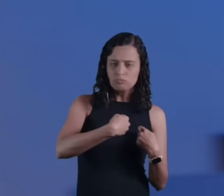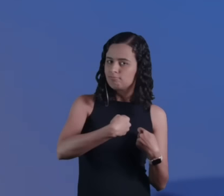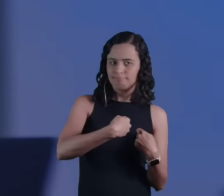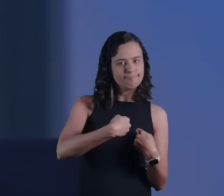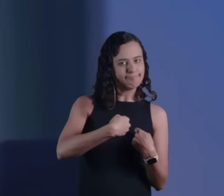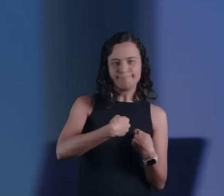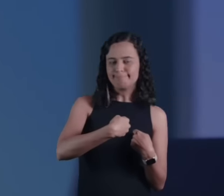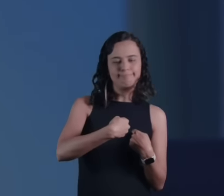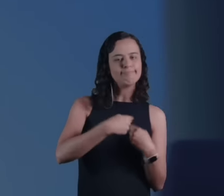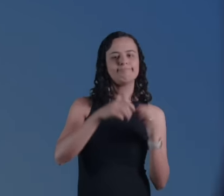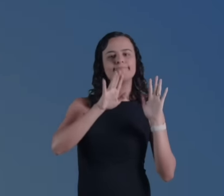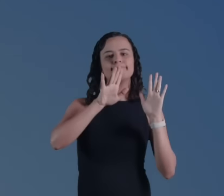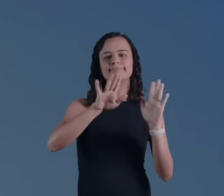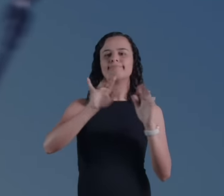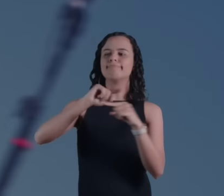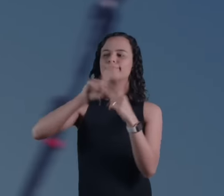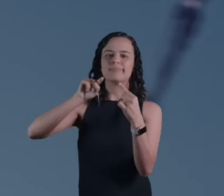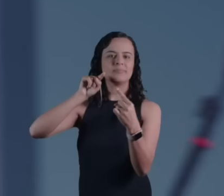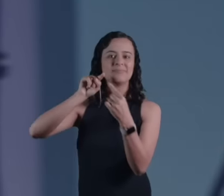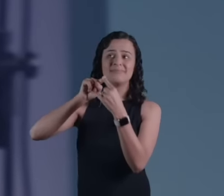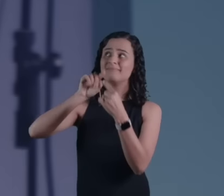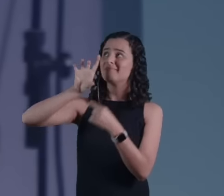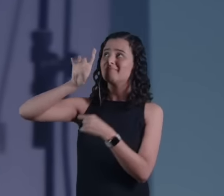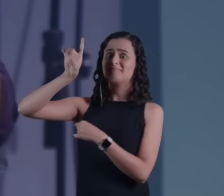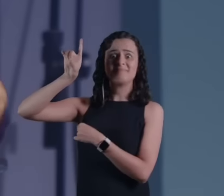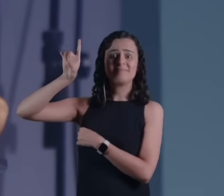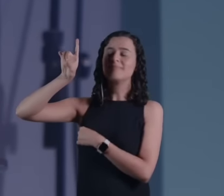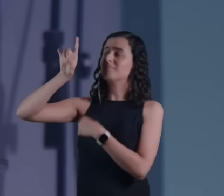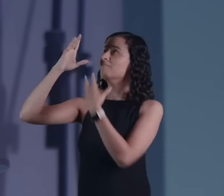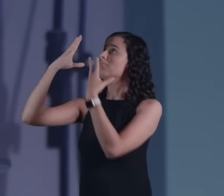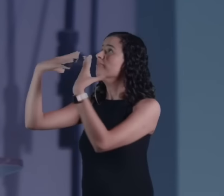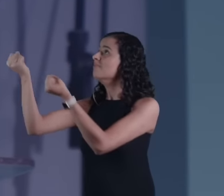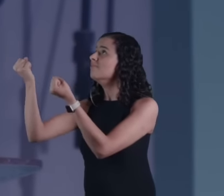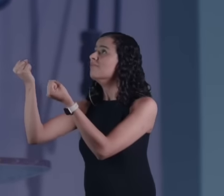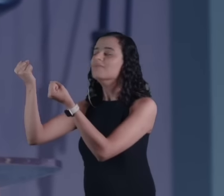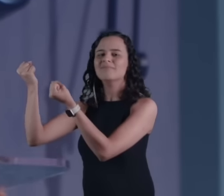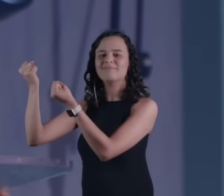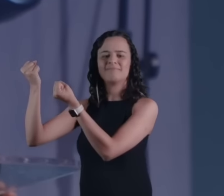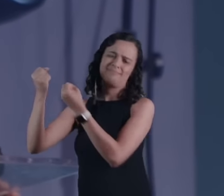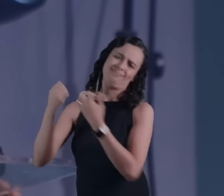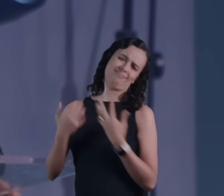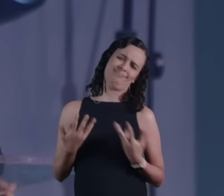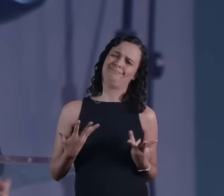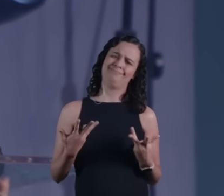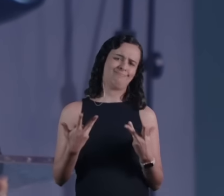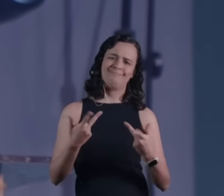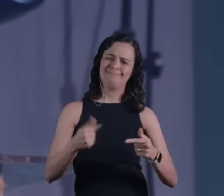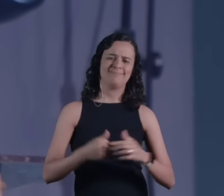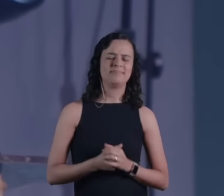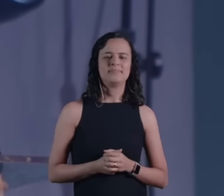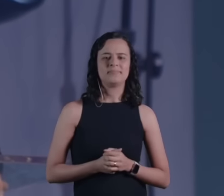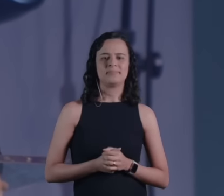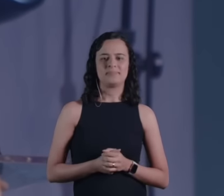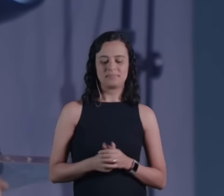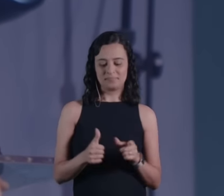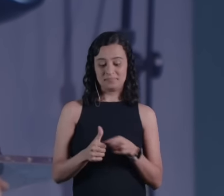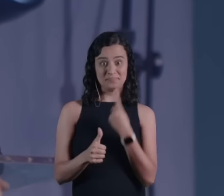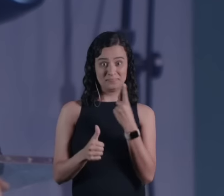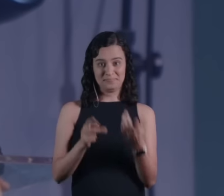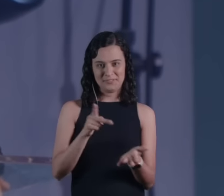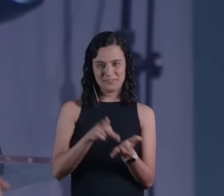quer, mas cumprir o propósito que Ele te deu, é maravilhoso. Então esta é a primeira